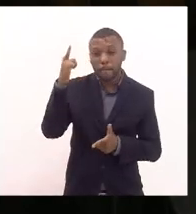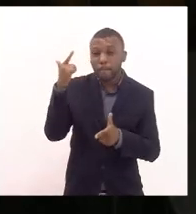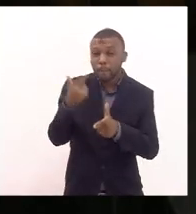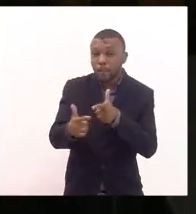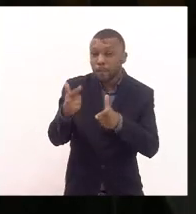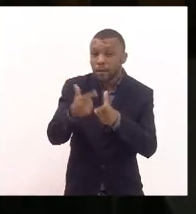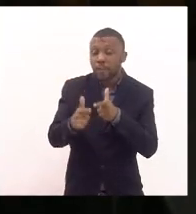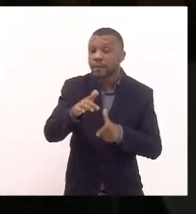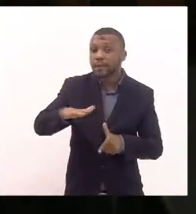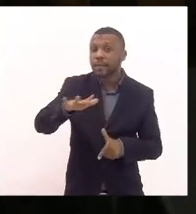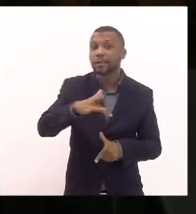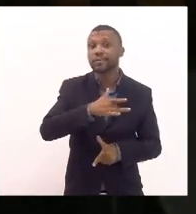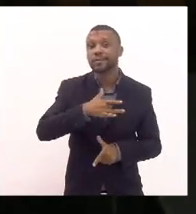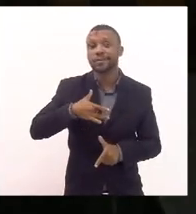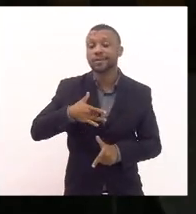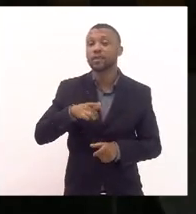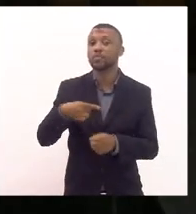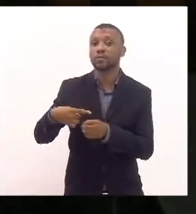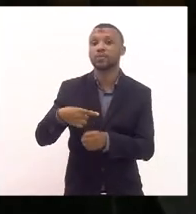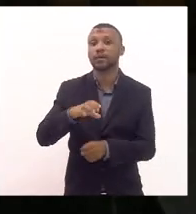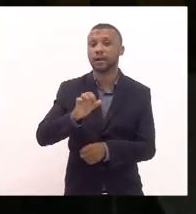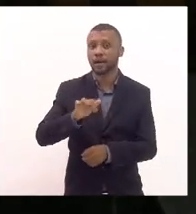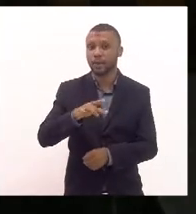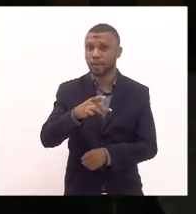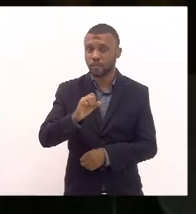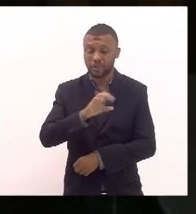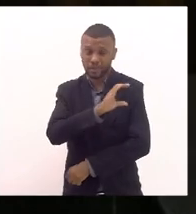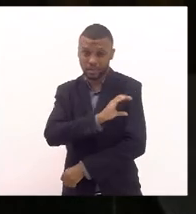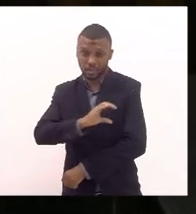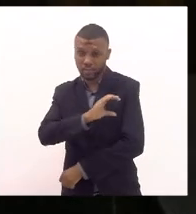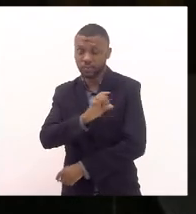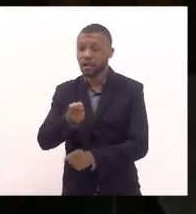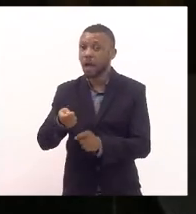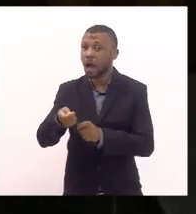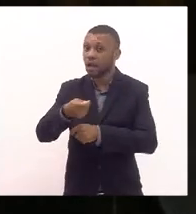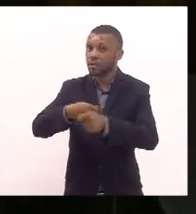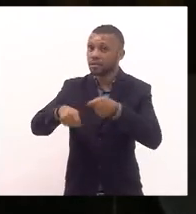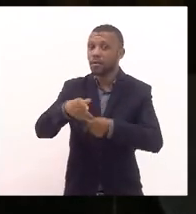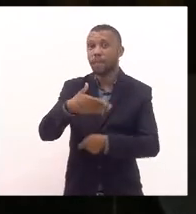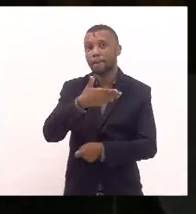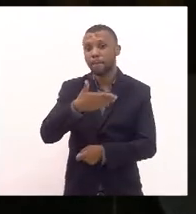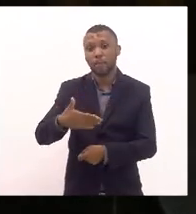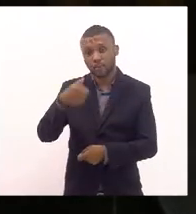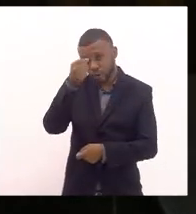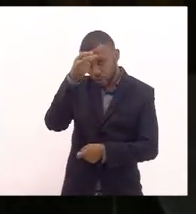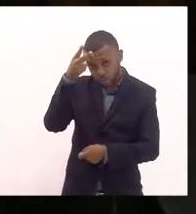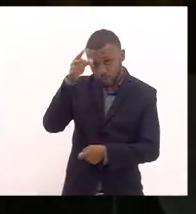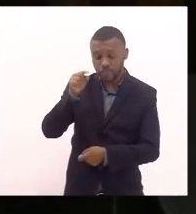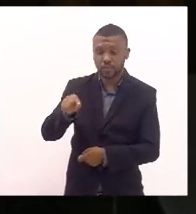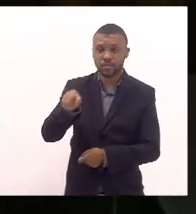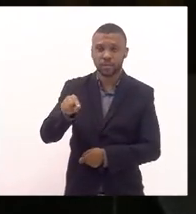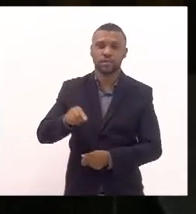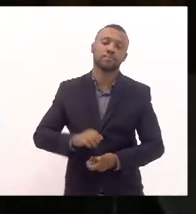Saúde de Campos do Goytacazes está na administração pública municipal